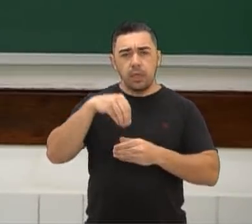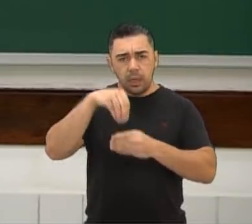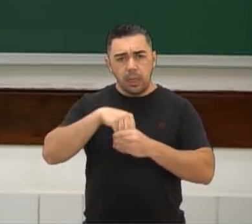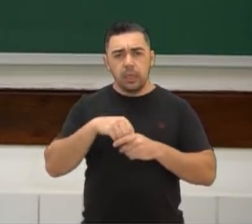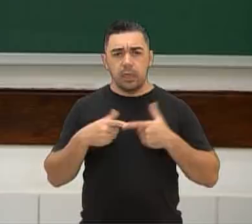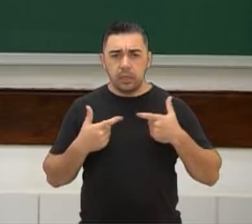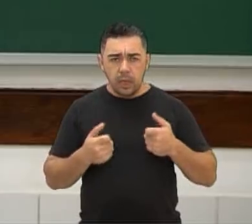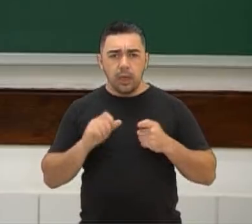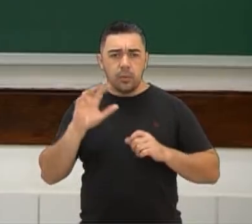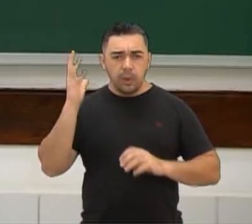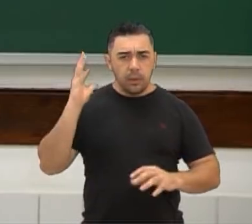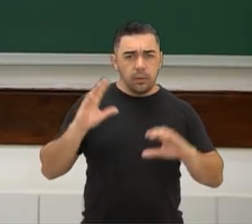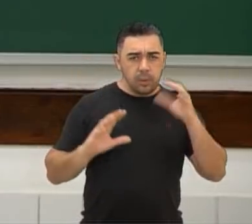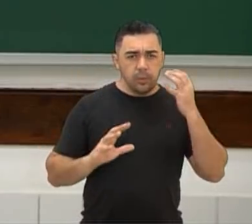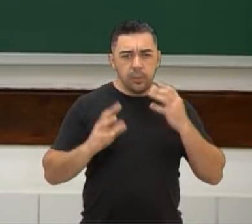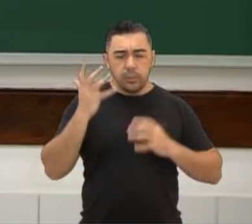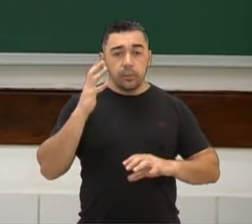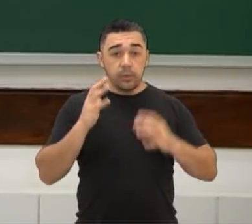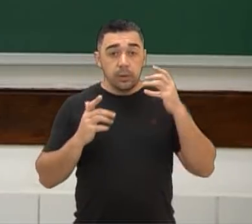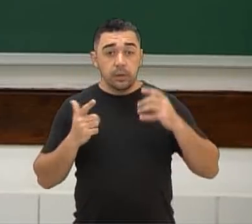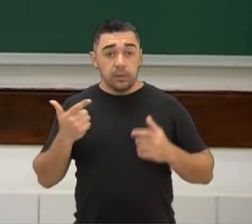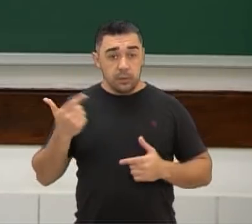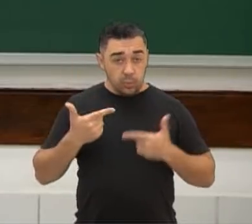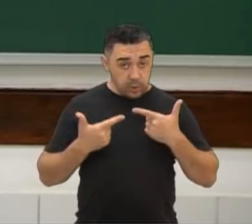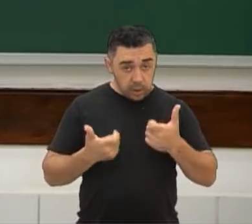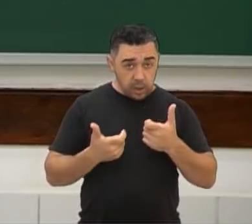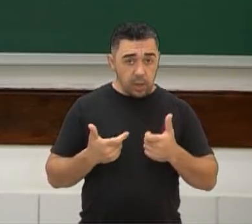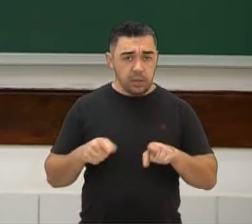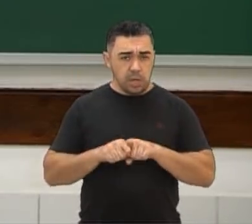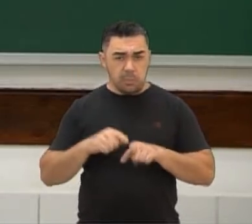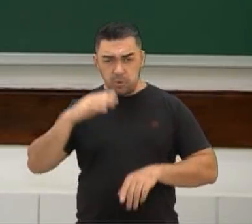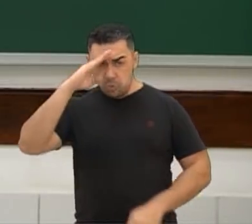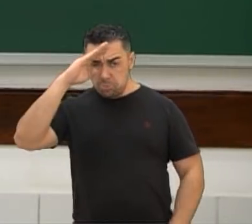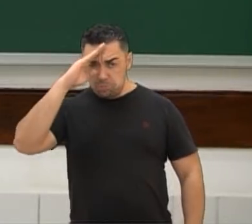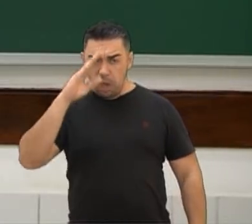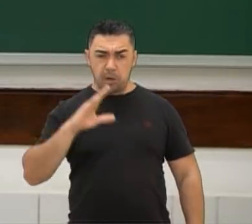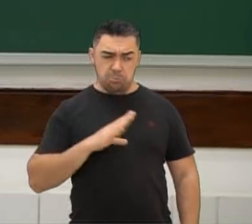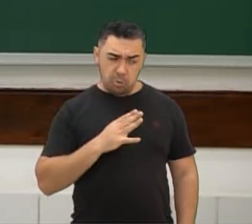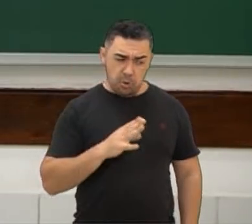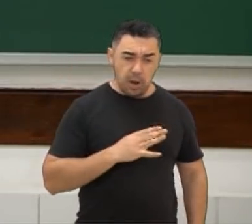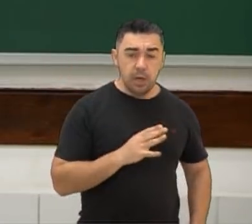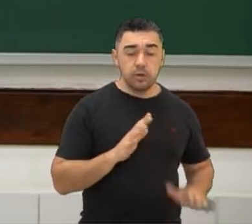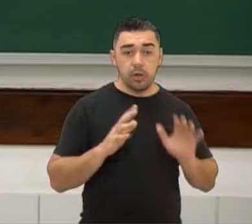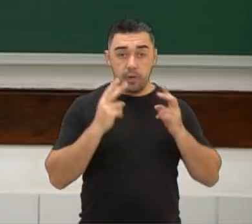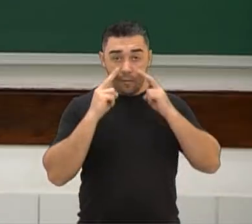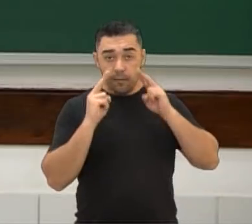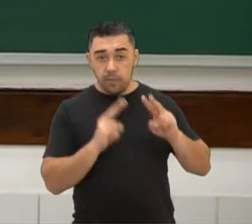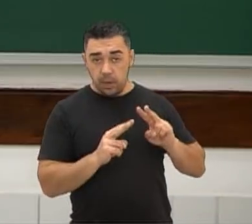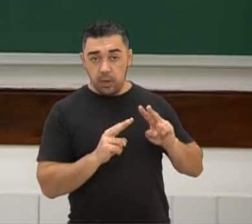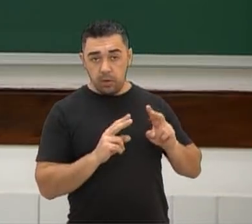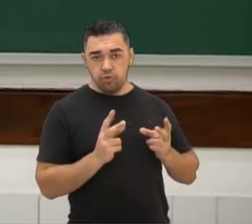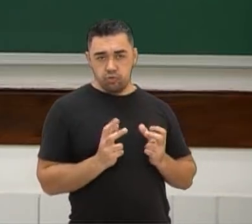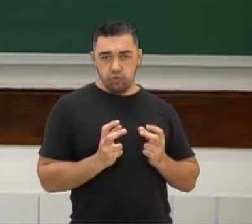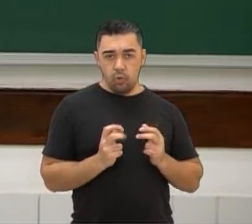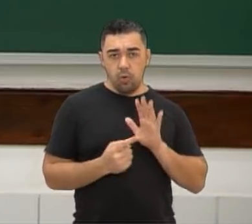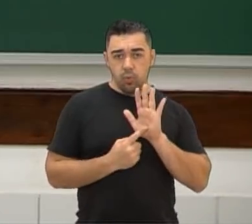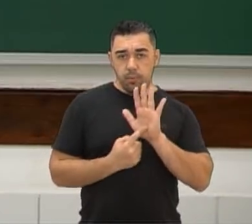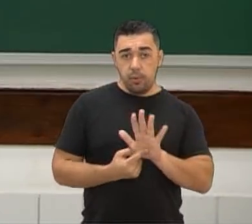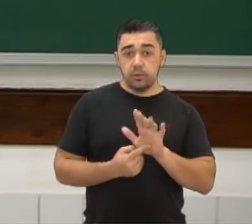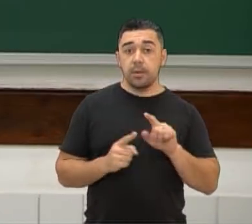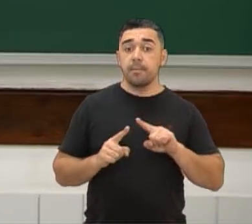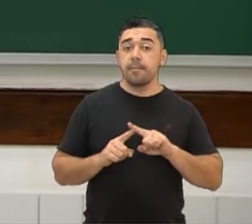os eventos que giraram em torno da guerra, os soldados, a bravura, a gente tem essa imagem, os jogos trazem muito isso, os